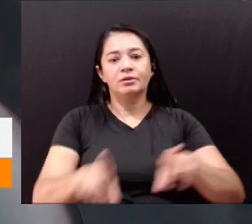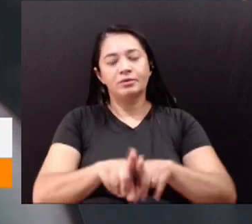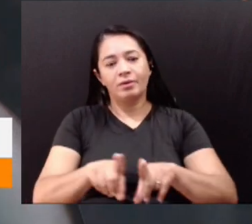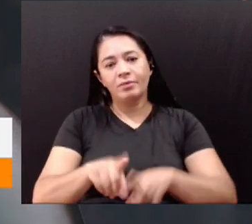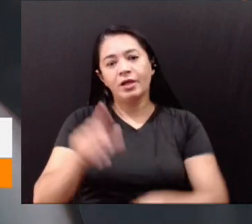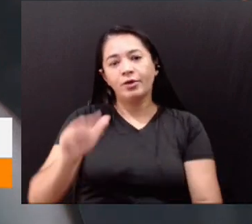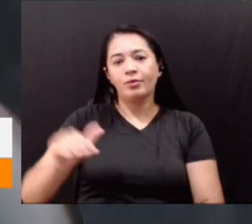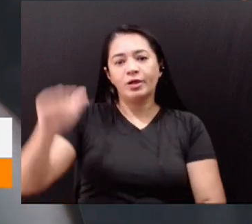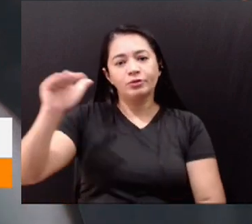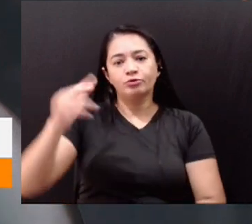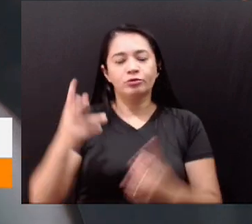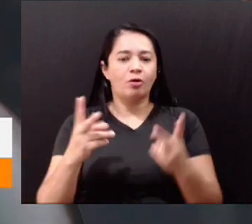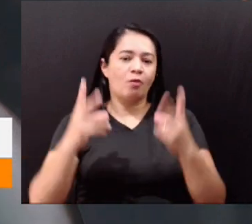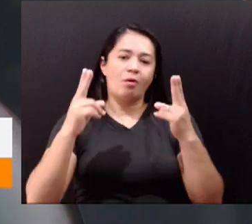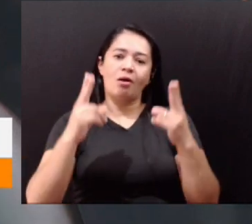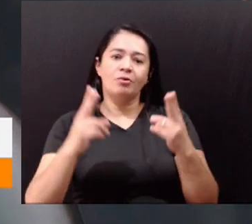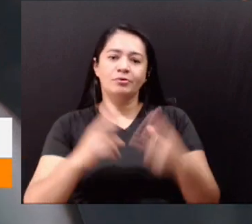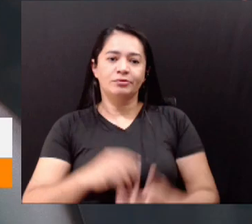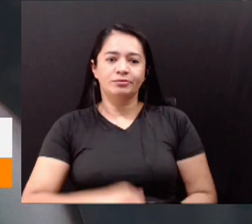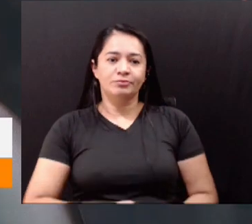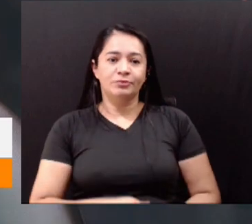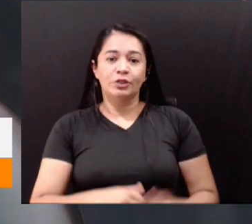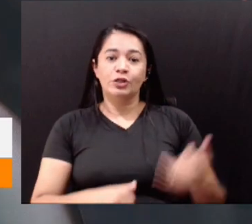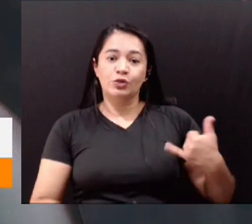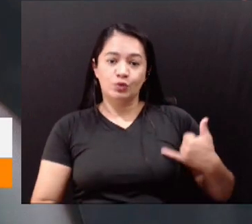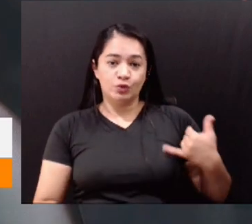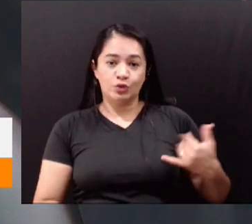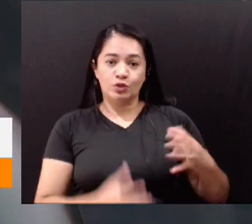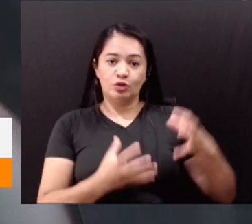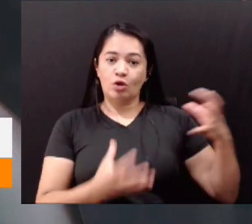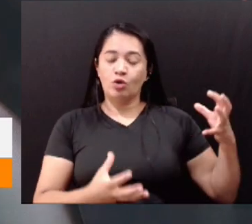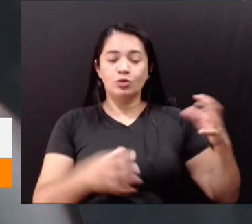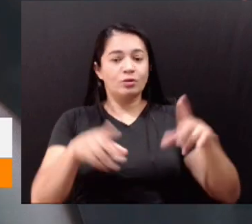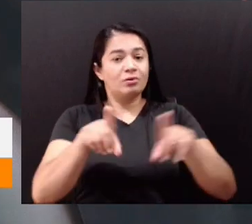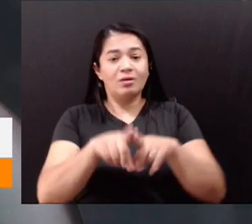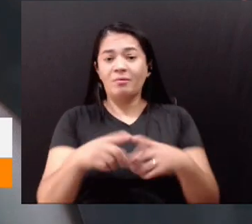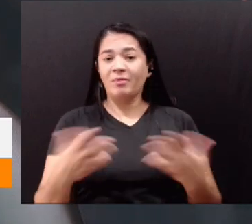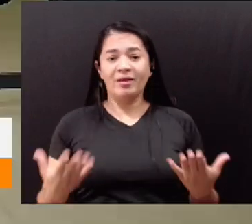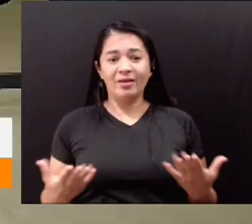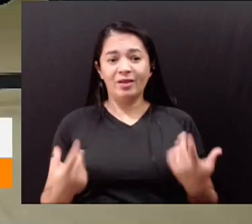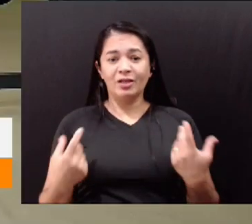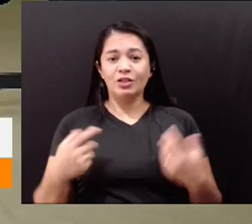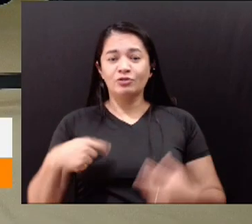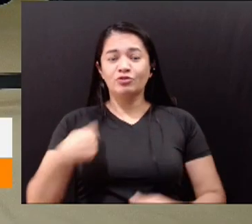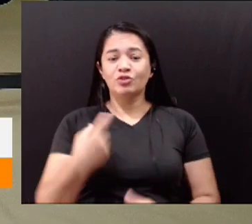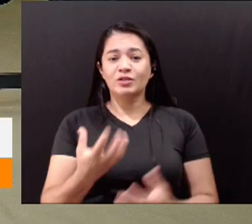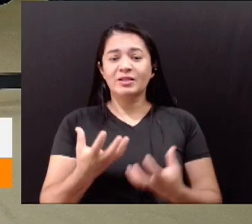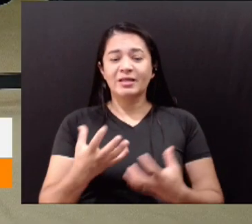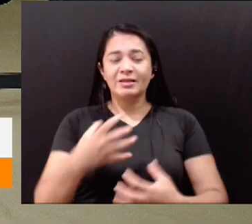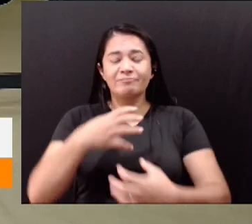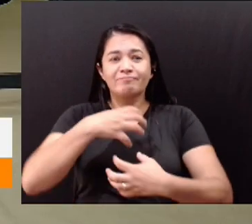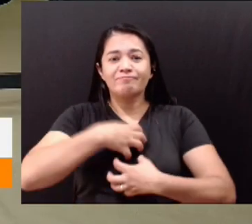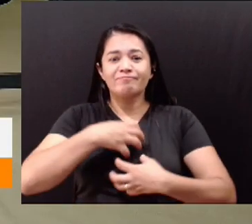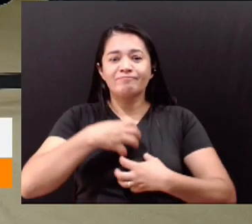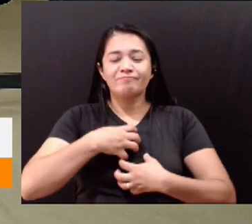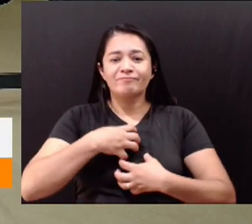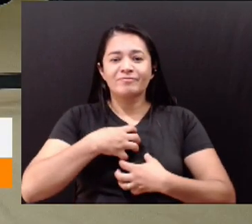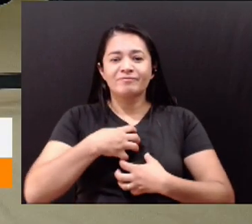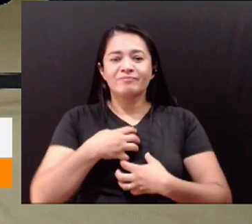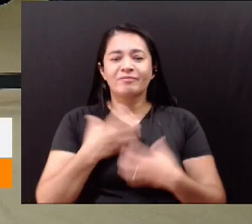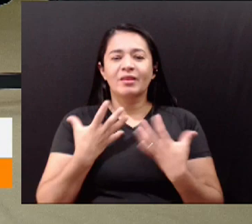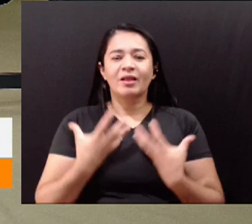os adultos. E os idosos também, porque a gente quer se sentir compreendido, a gente quer se sentir parte